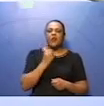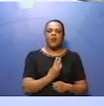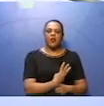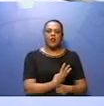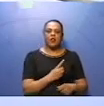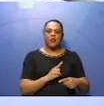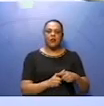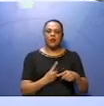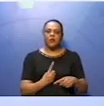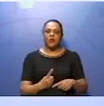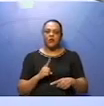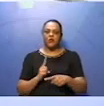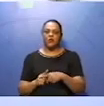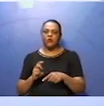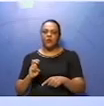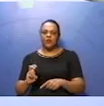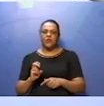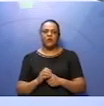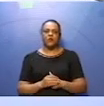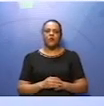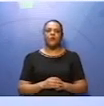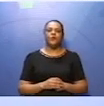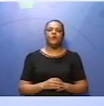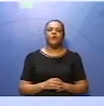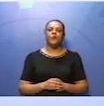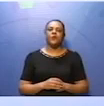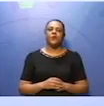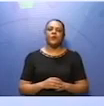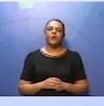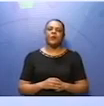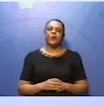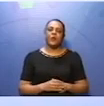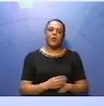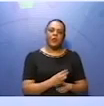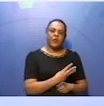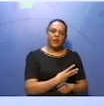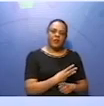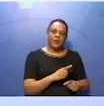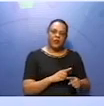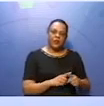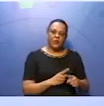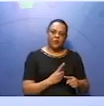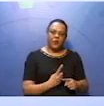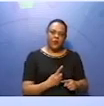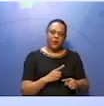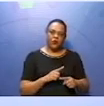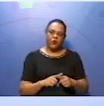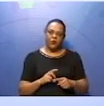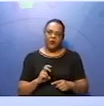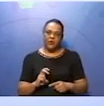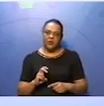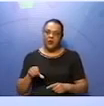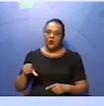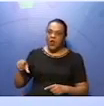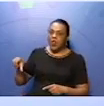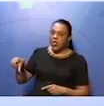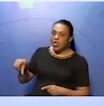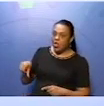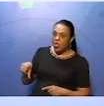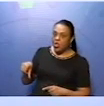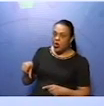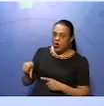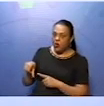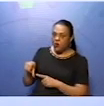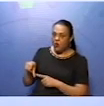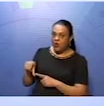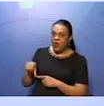ó. 3 mais 1 mais 5. 3 mais 1 mais 5 dá 9. O